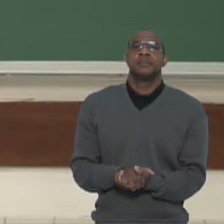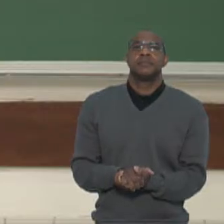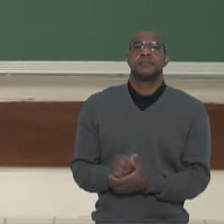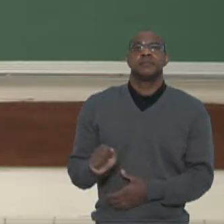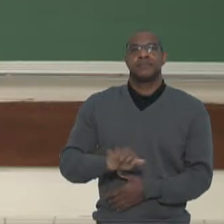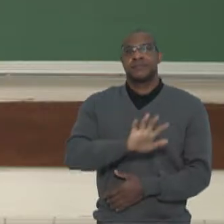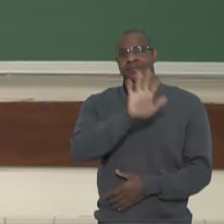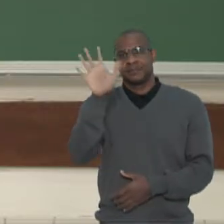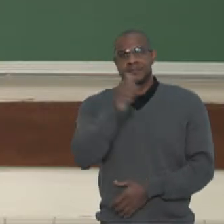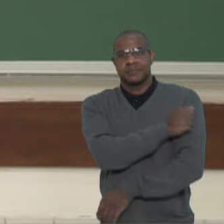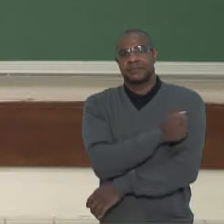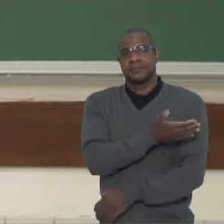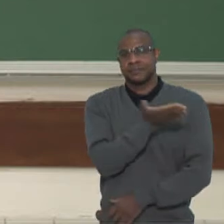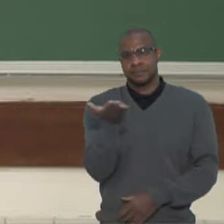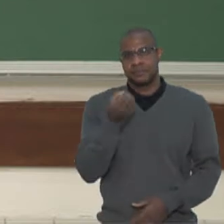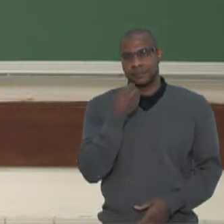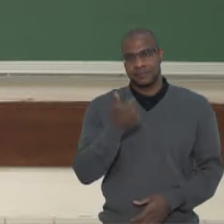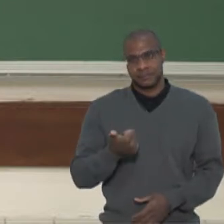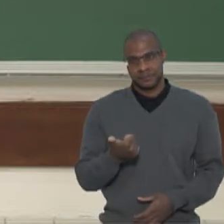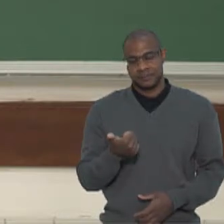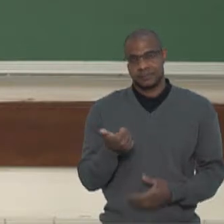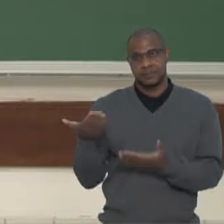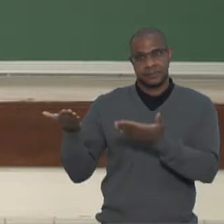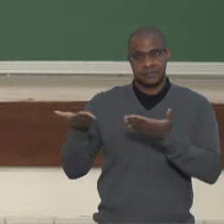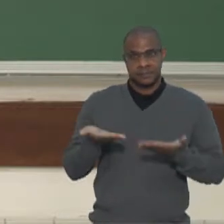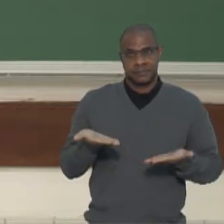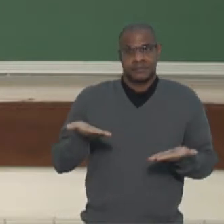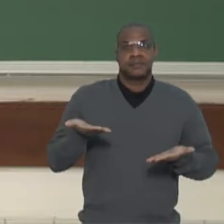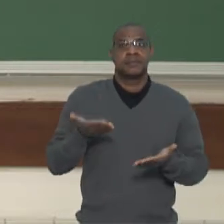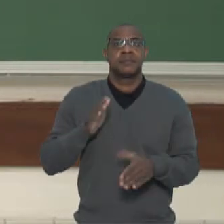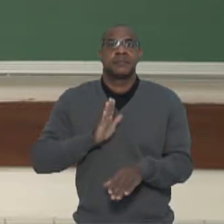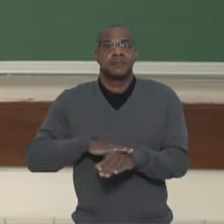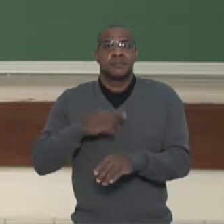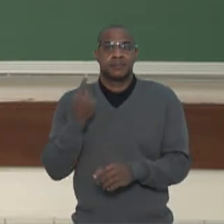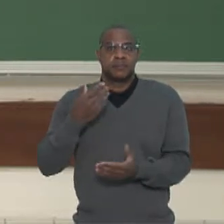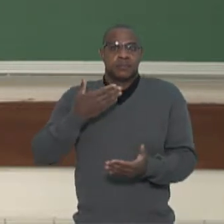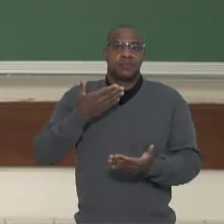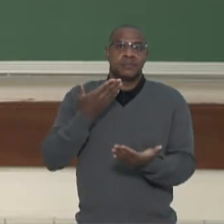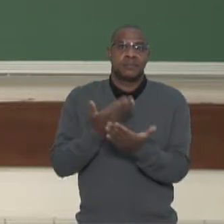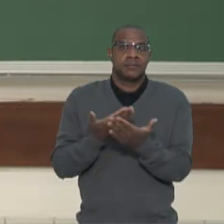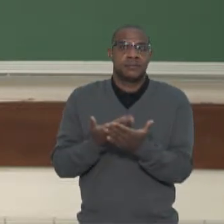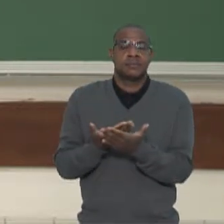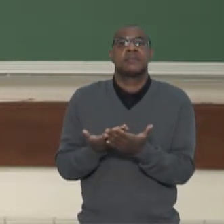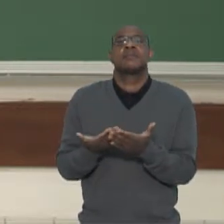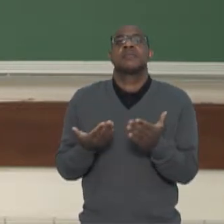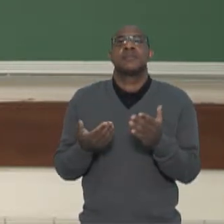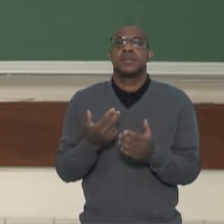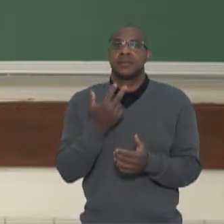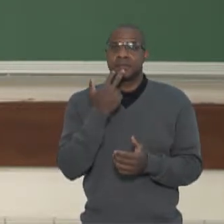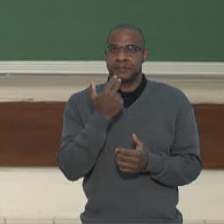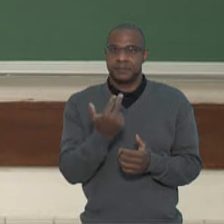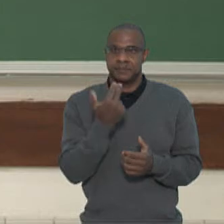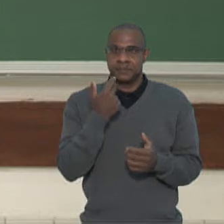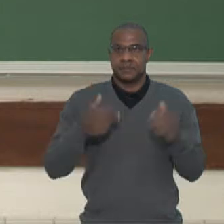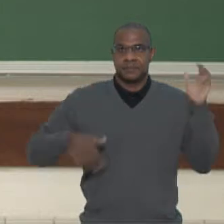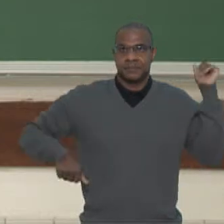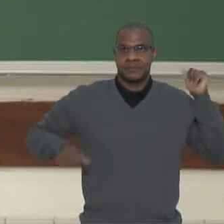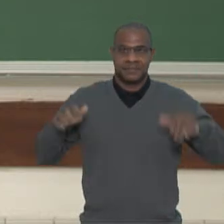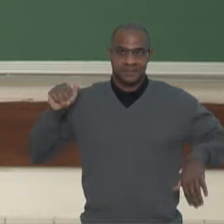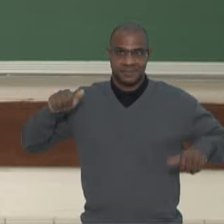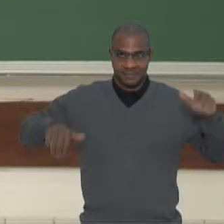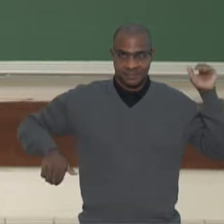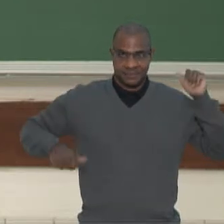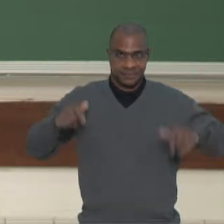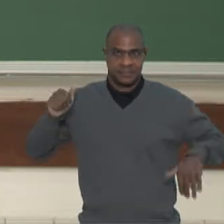Olá chicos, que tal? Estamos aqui para mais uma aula de língua espanhola. Sou o professor Roger e continuo dando sequência às